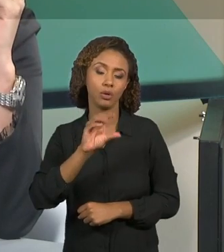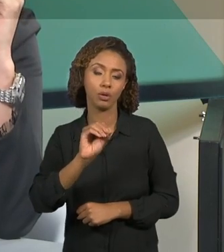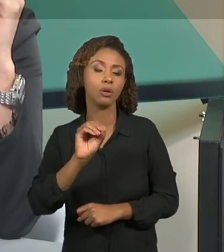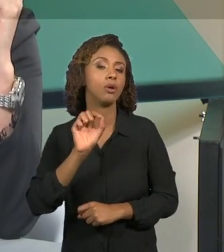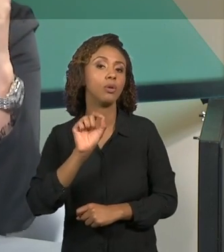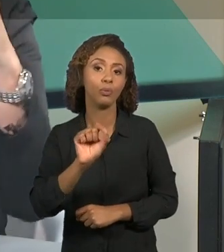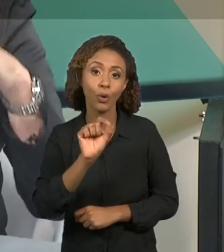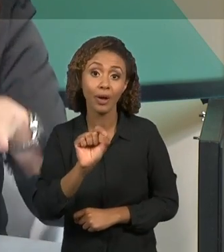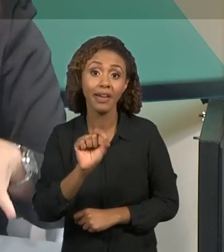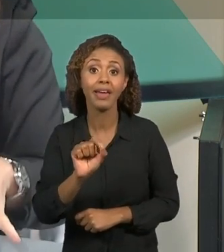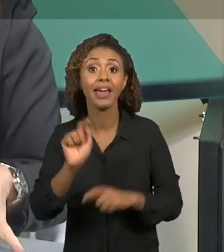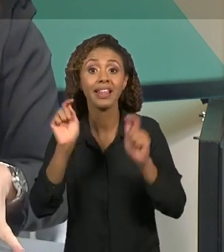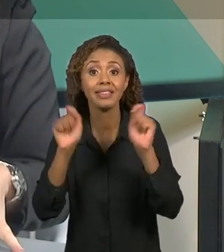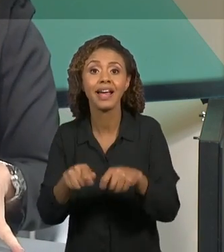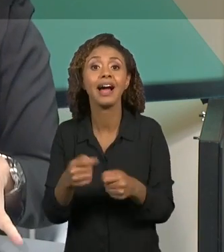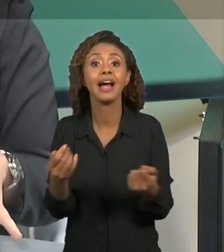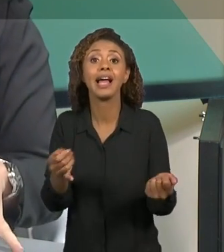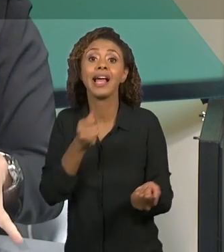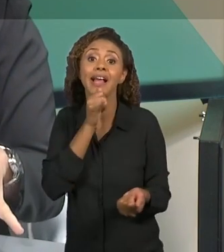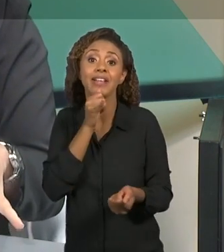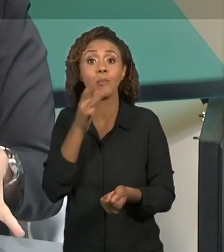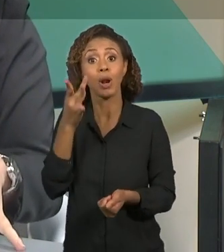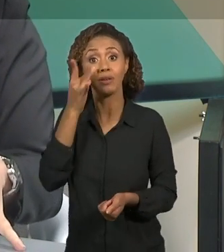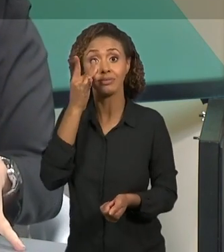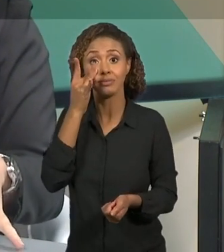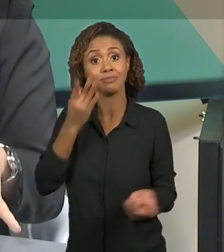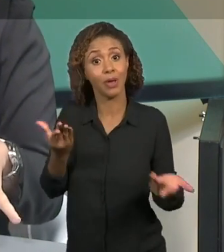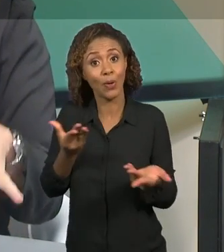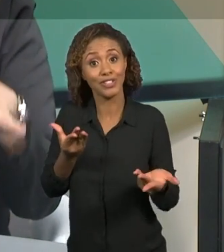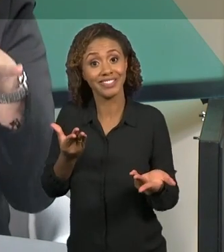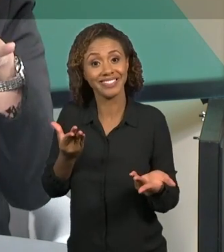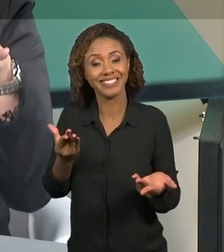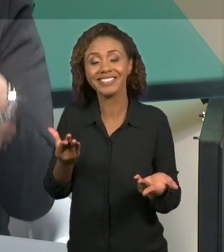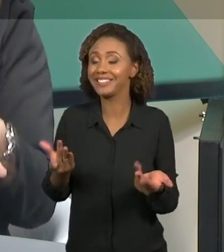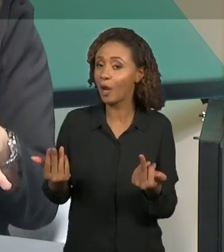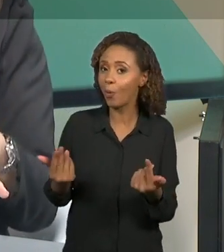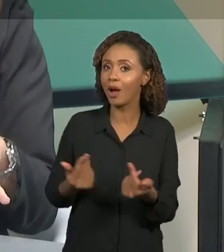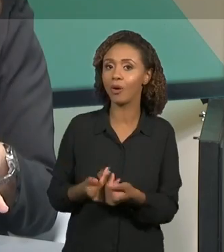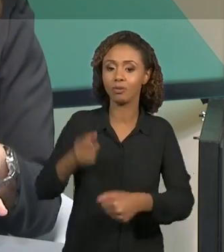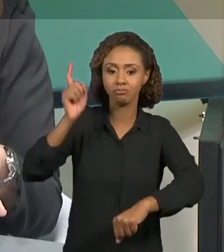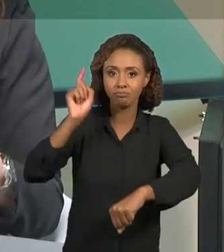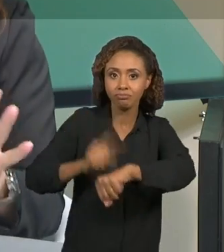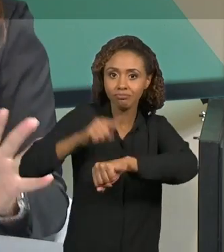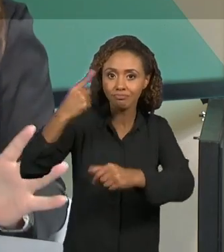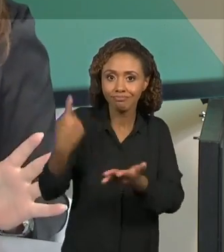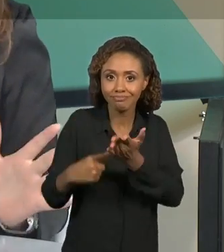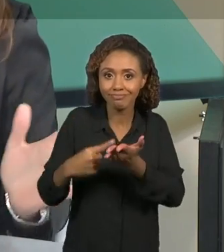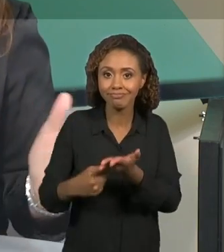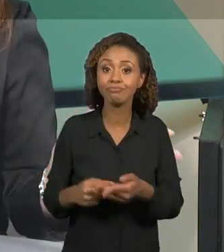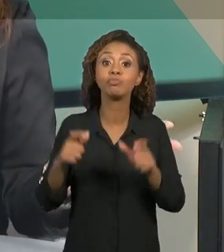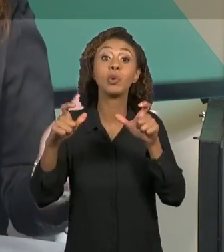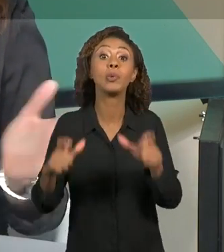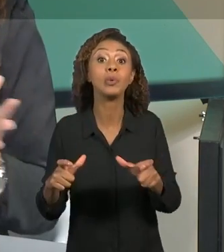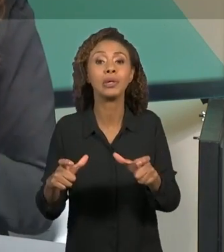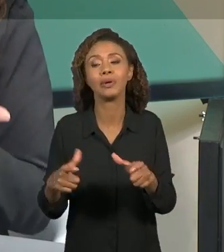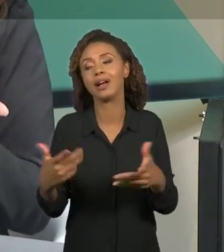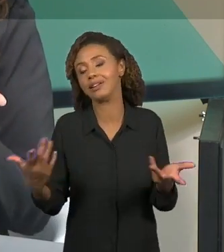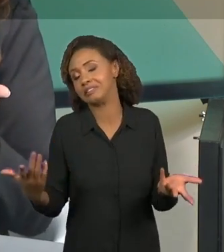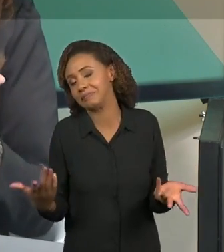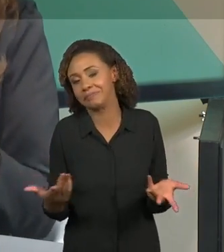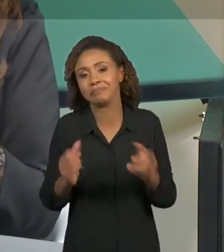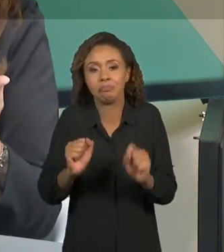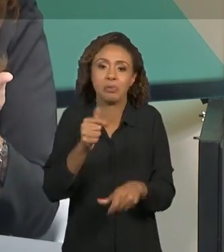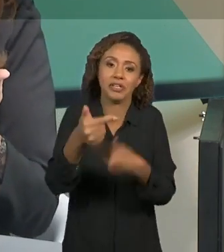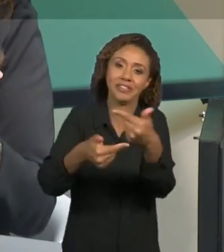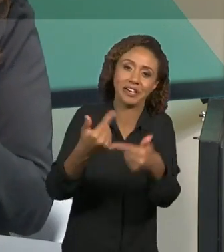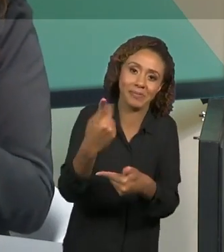de fazer uma interação como hoje tá hoje é o momento 5 o horário marcado local não quer marcado que